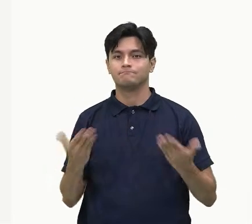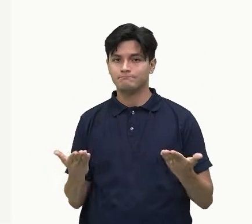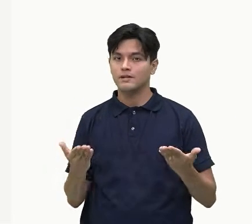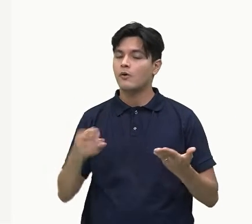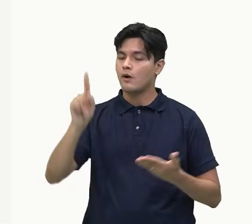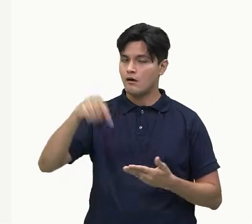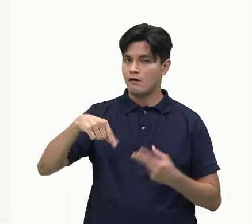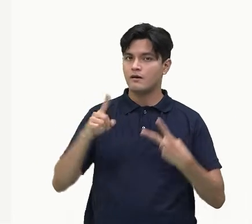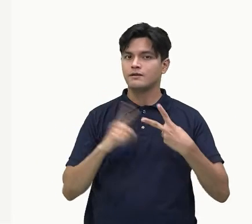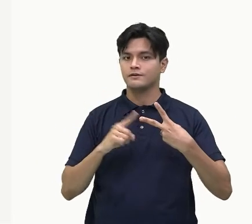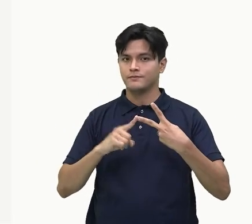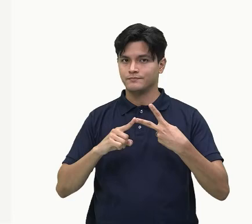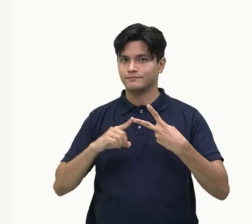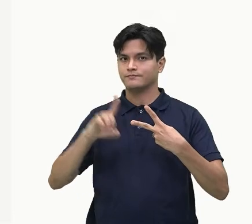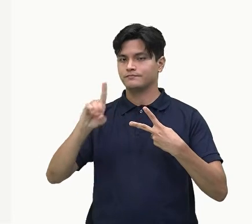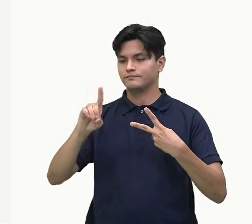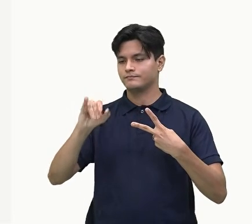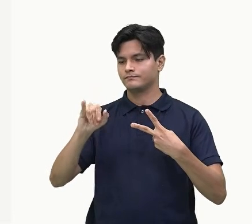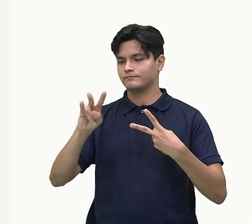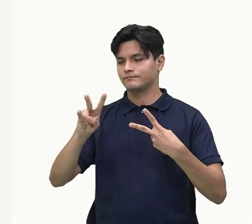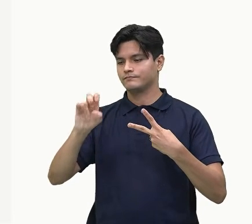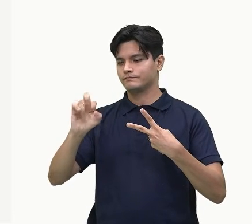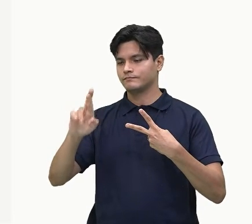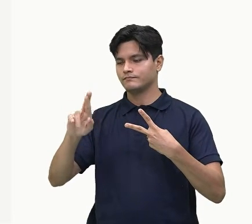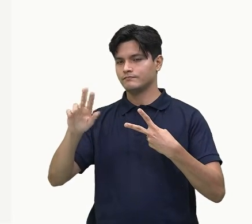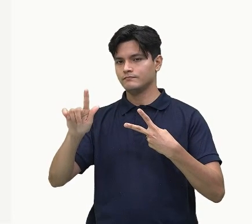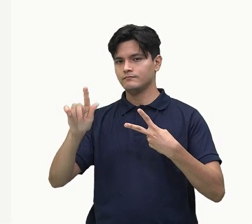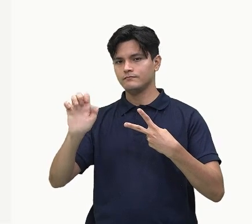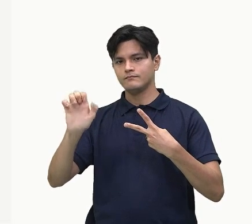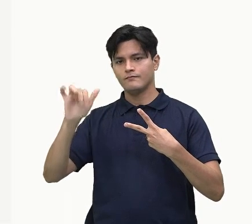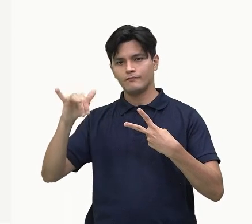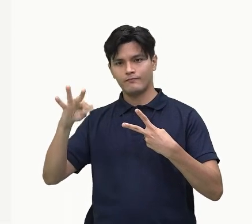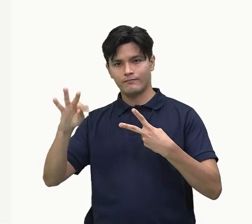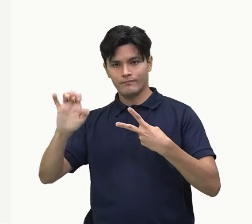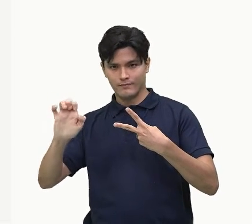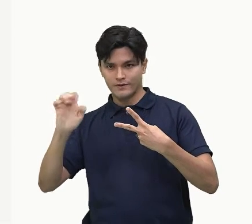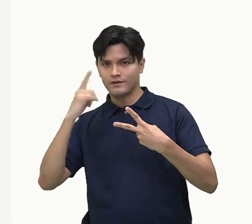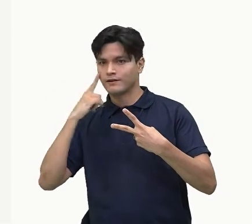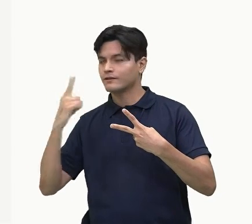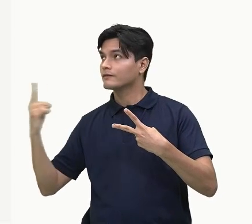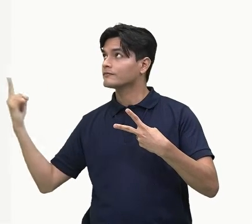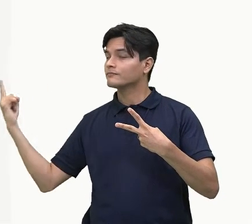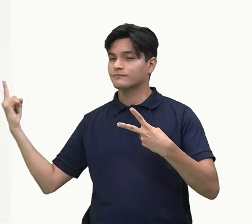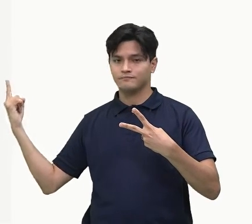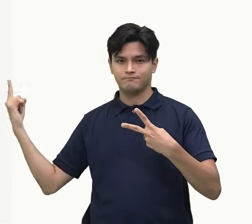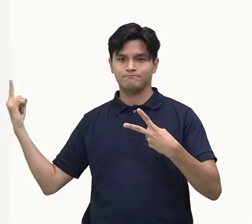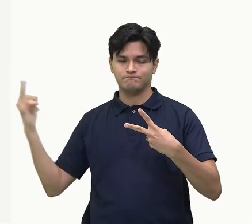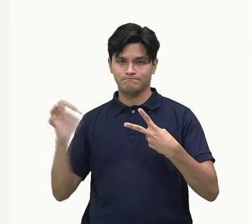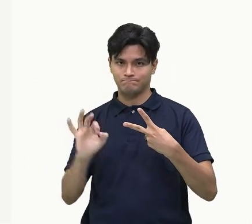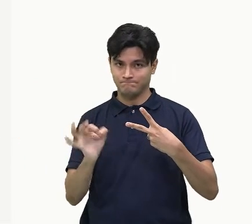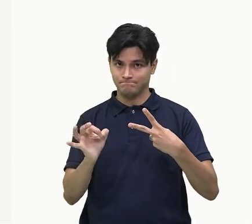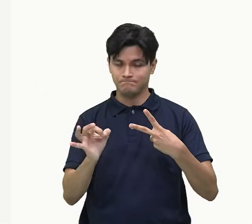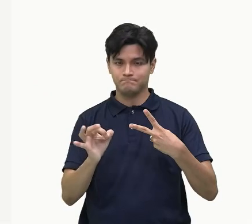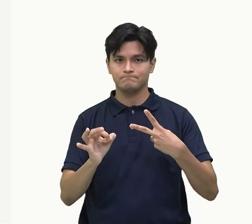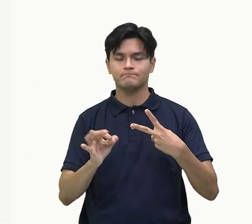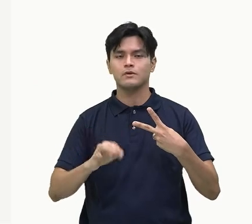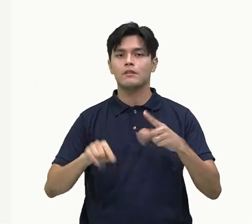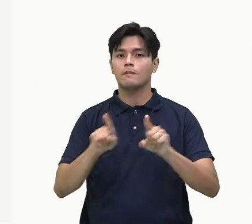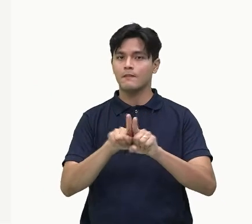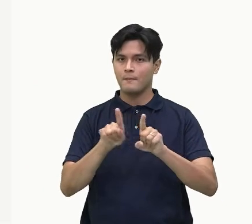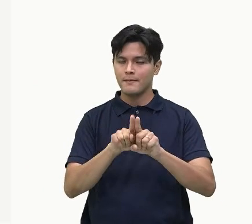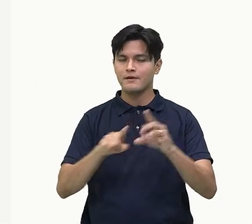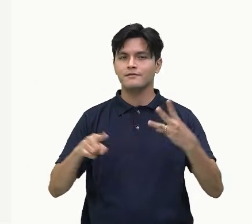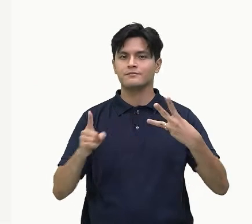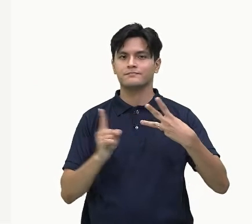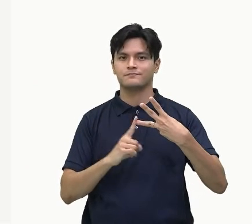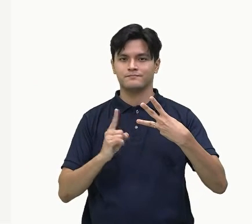tenho um tipo de feixe de luz que eu estou chamando de divergente, tá certo? E também nós